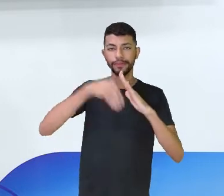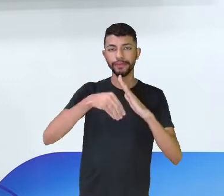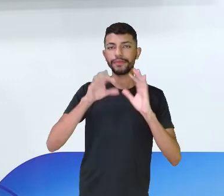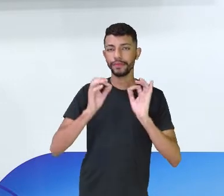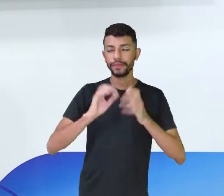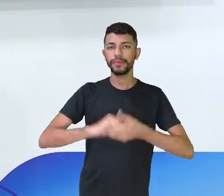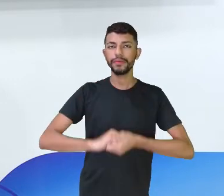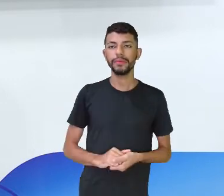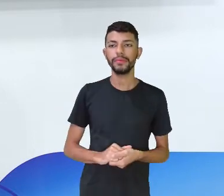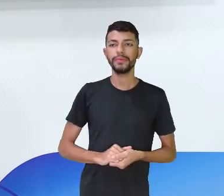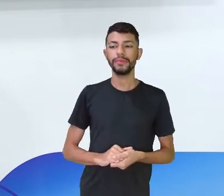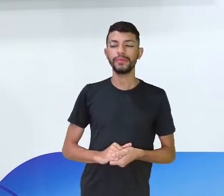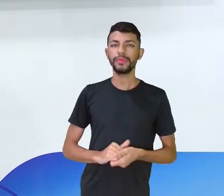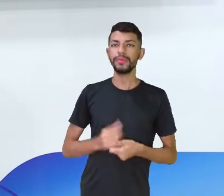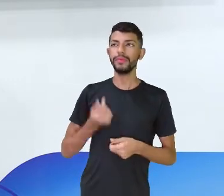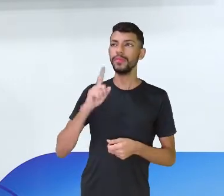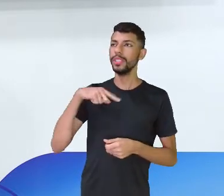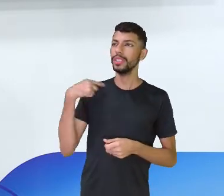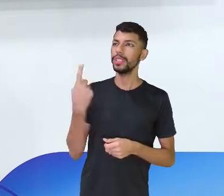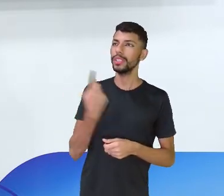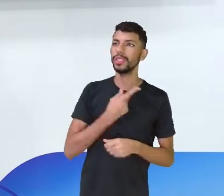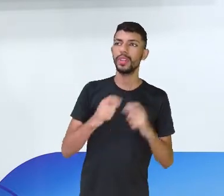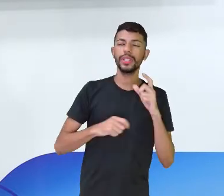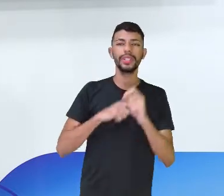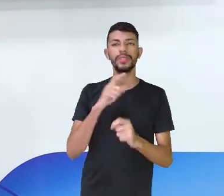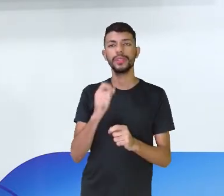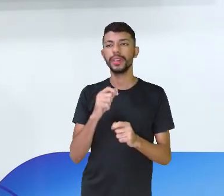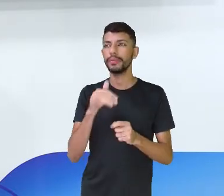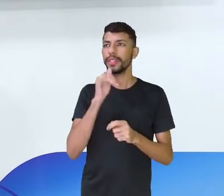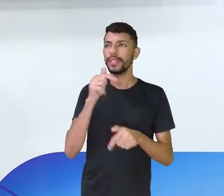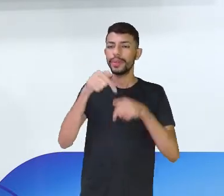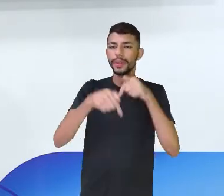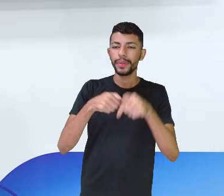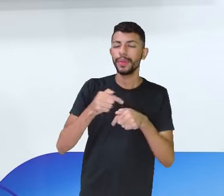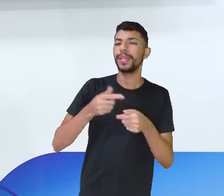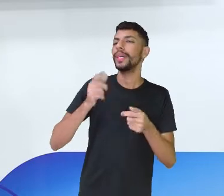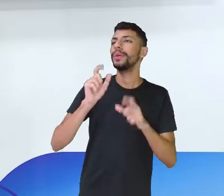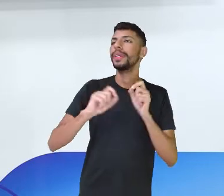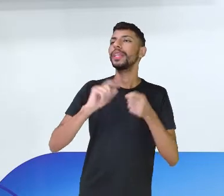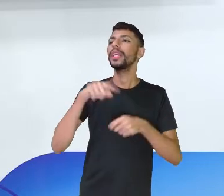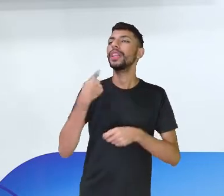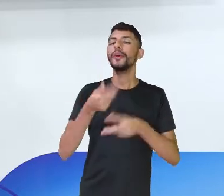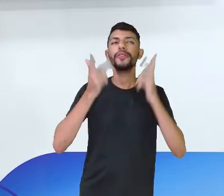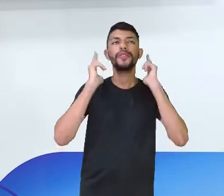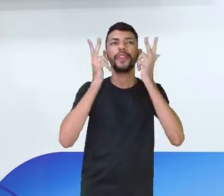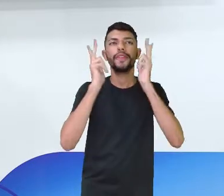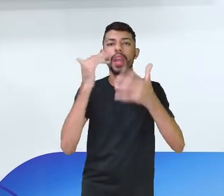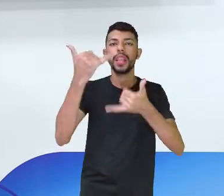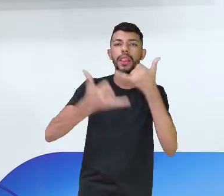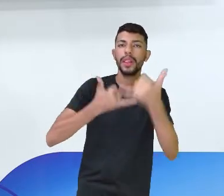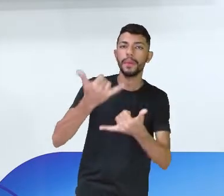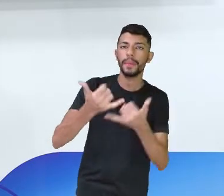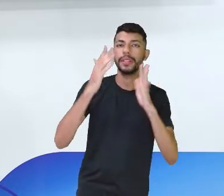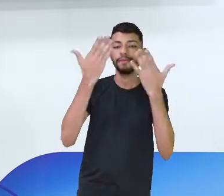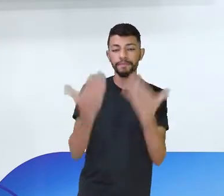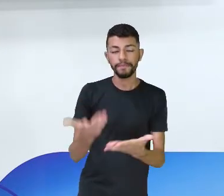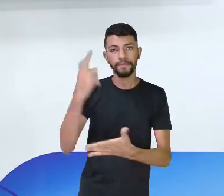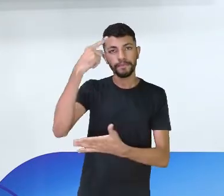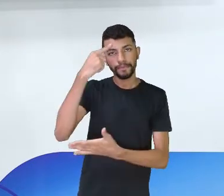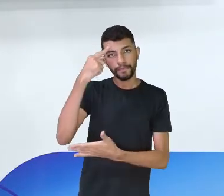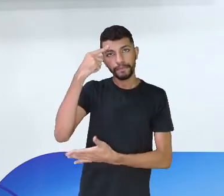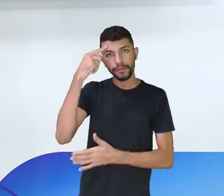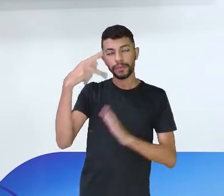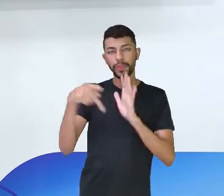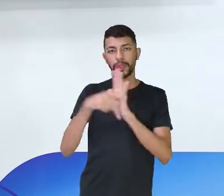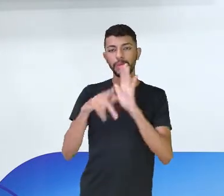né? Nas nossas atividades de deleite, onde a gente se diverte, onde a gente brinca. Então, isso é pensar em